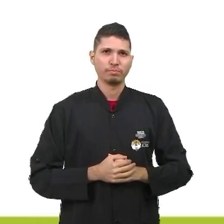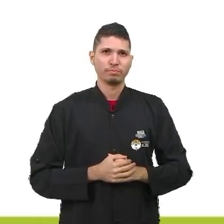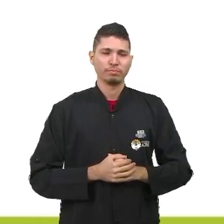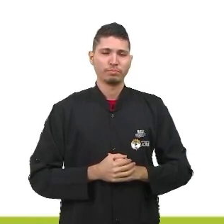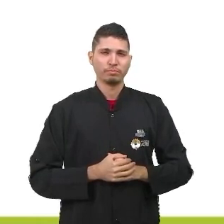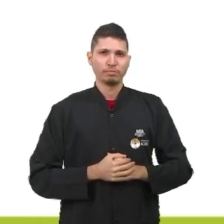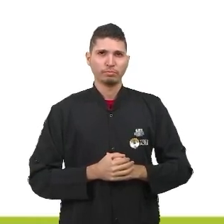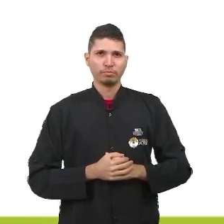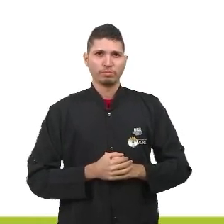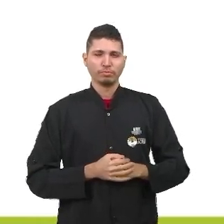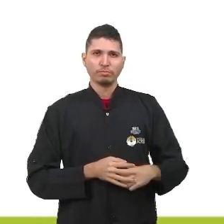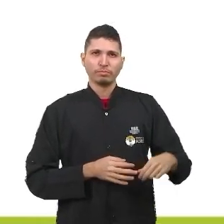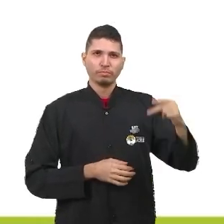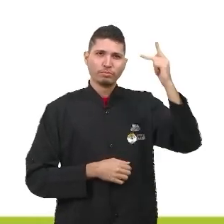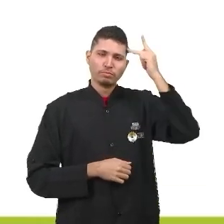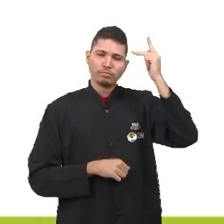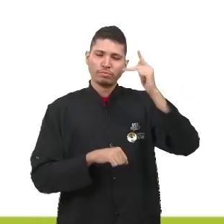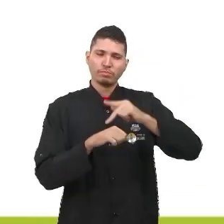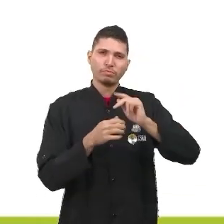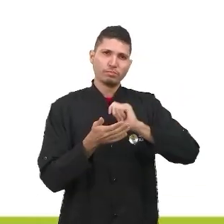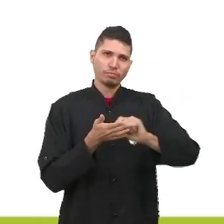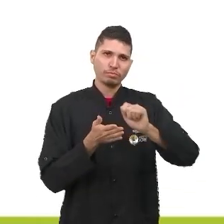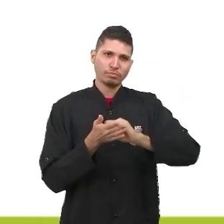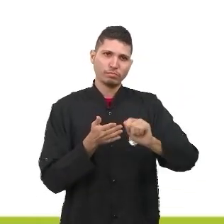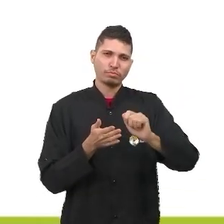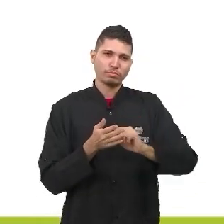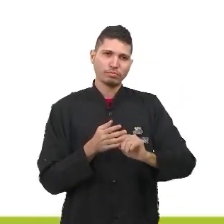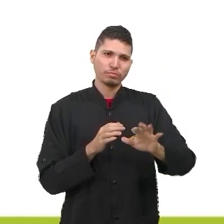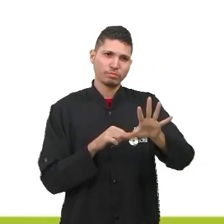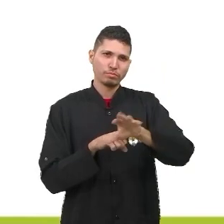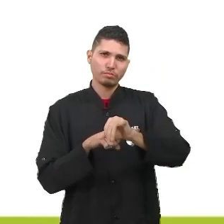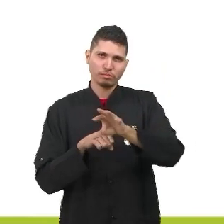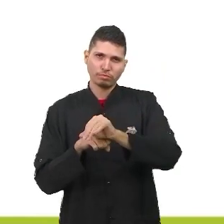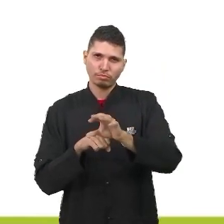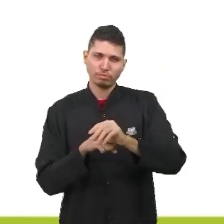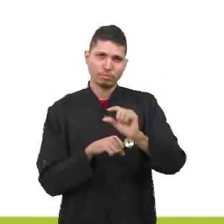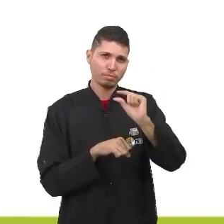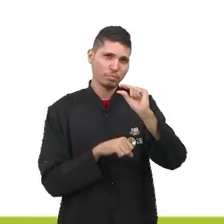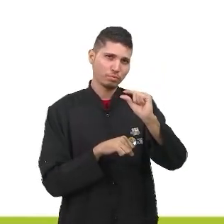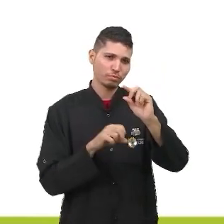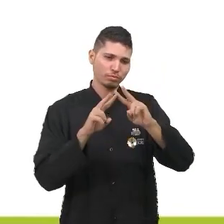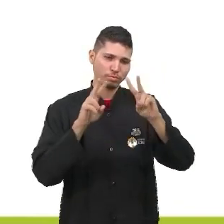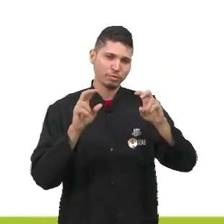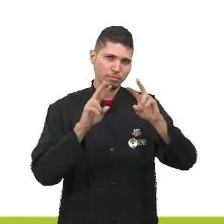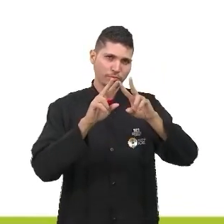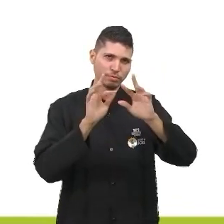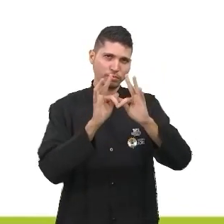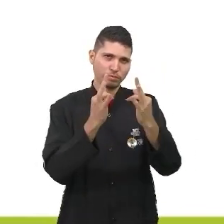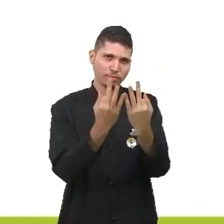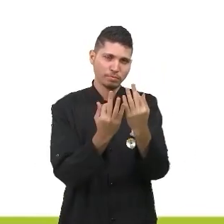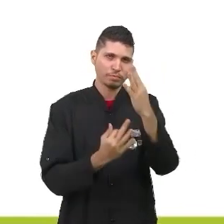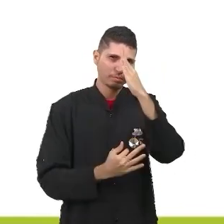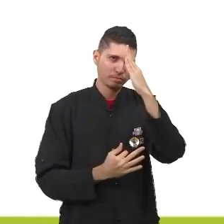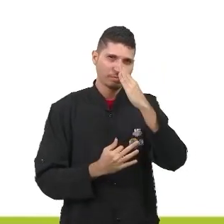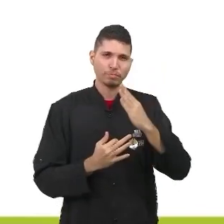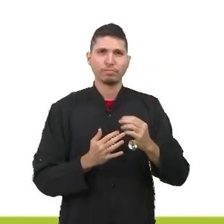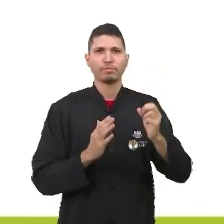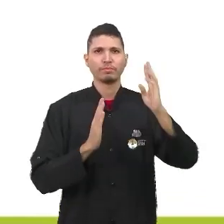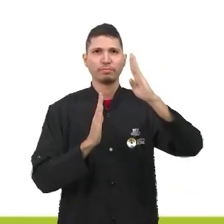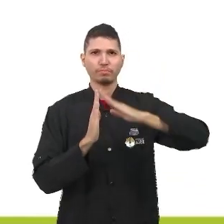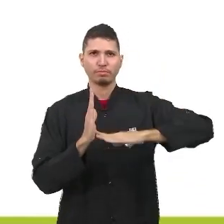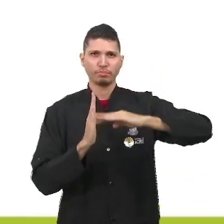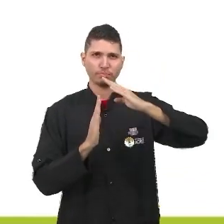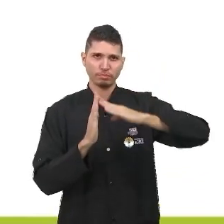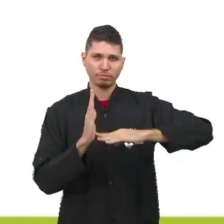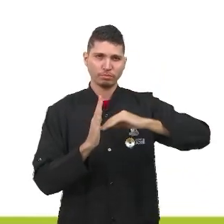pouco conhecimento sobre a família brasileira. C, pintou os membros de família no